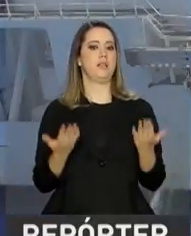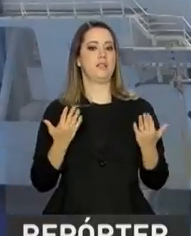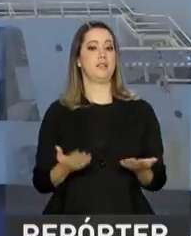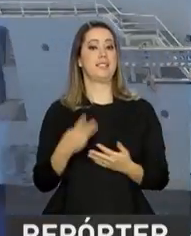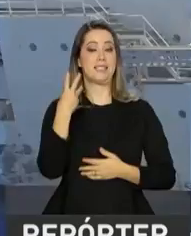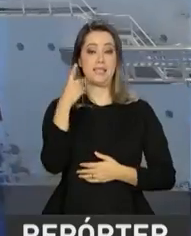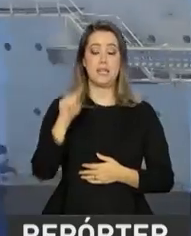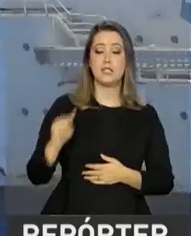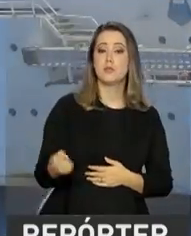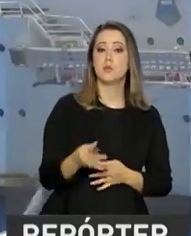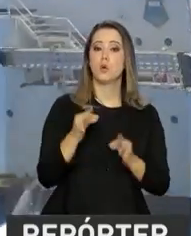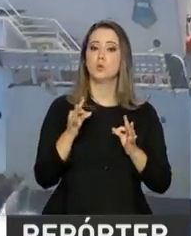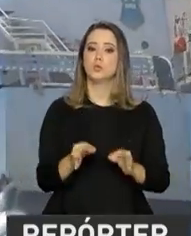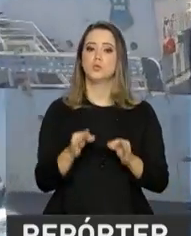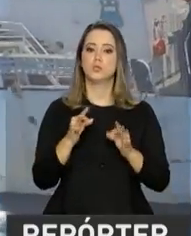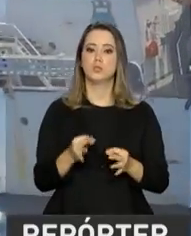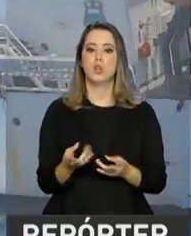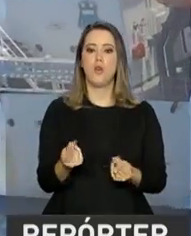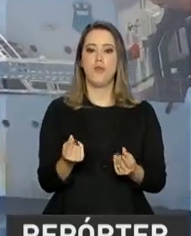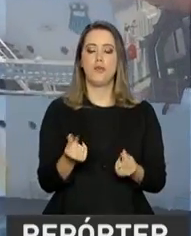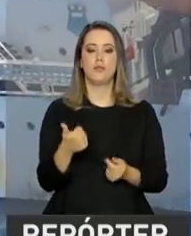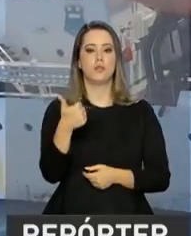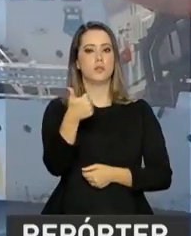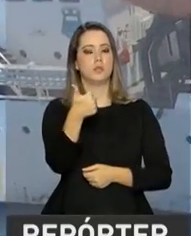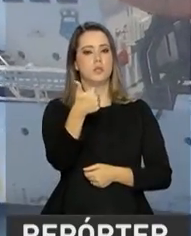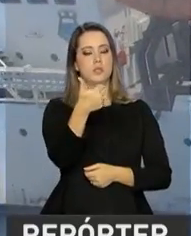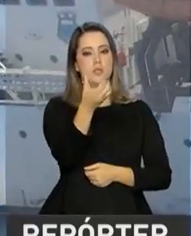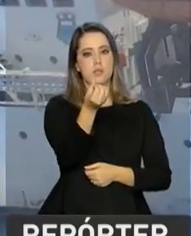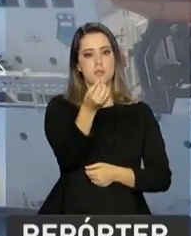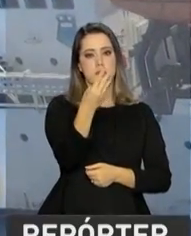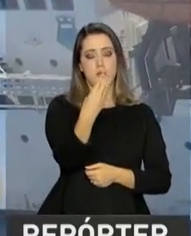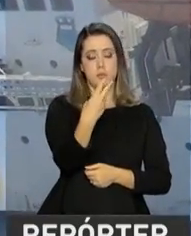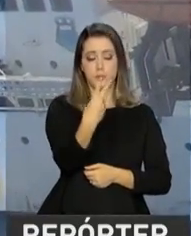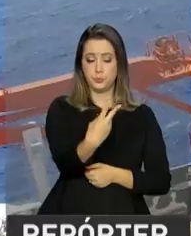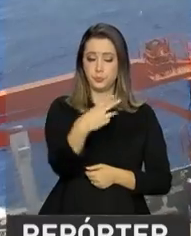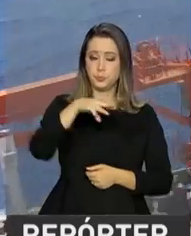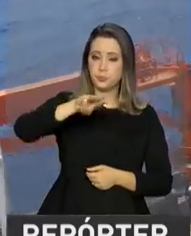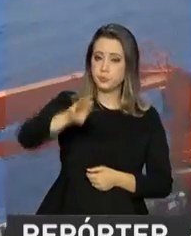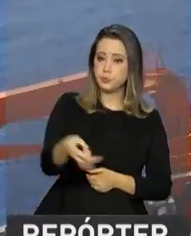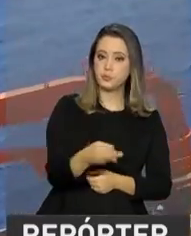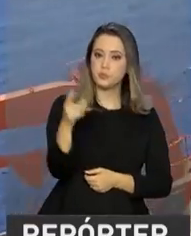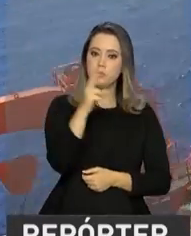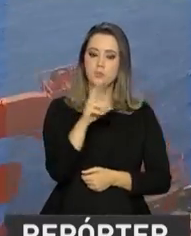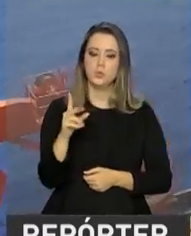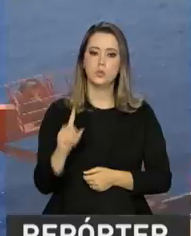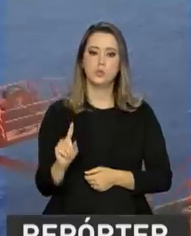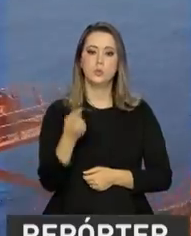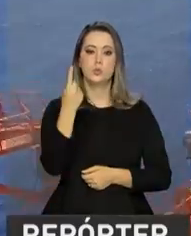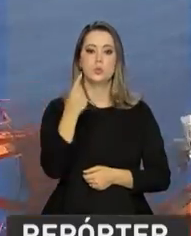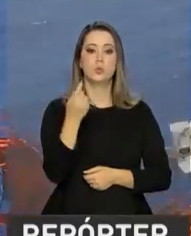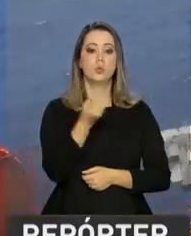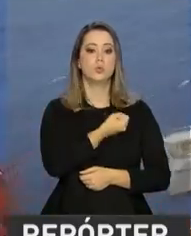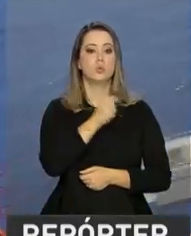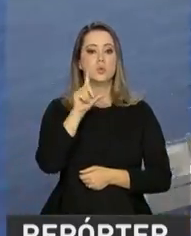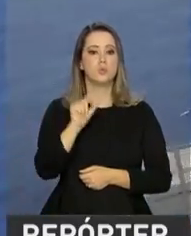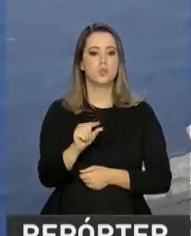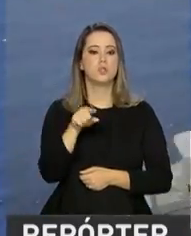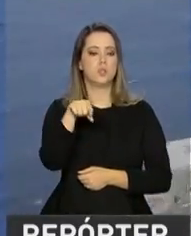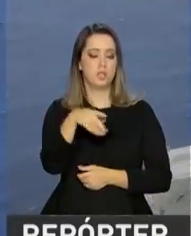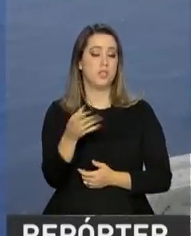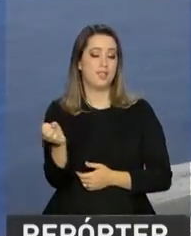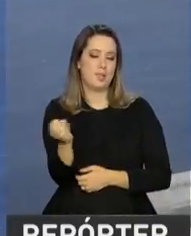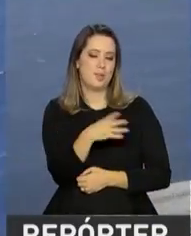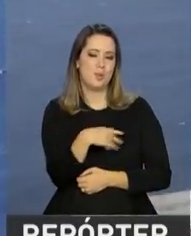mil toneladas e custou 162 milhões de reais. O único número pequeno é o da idade do